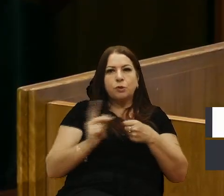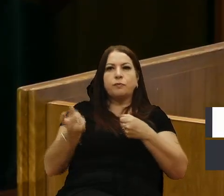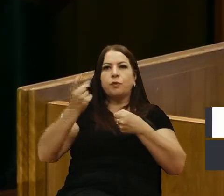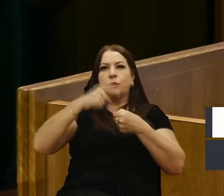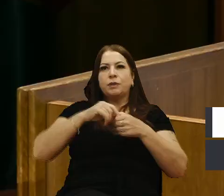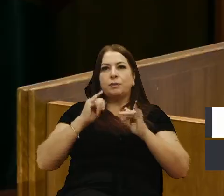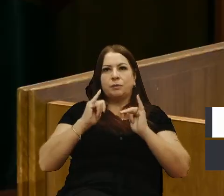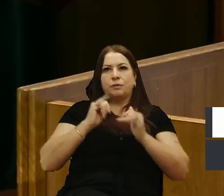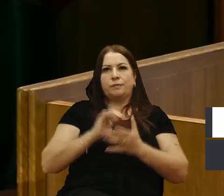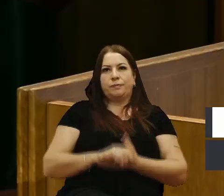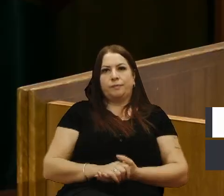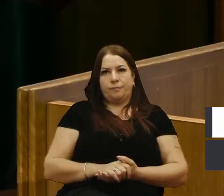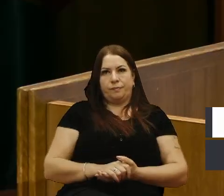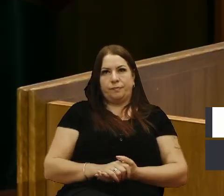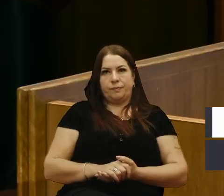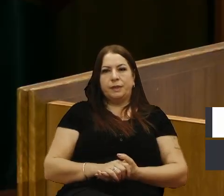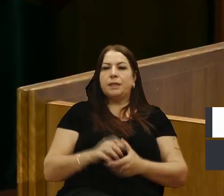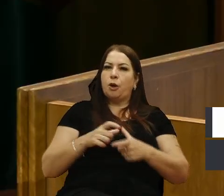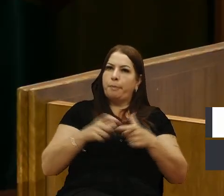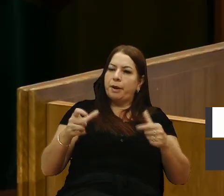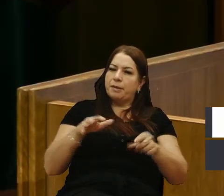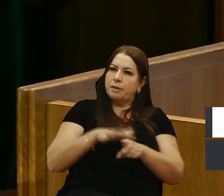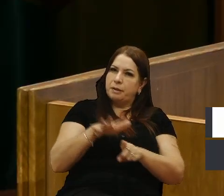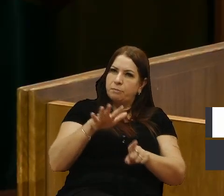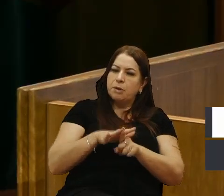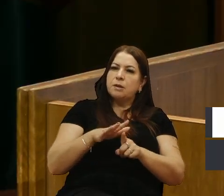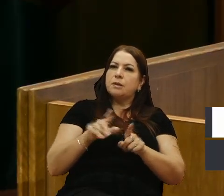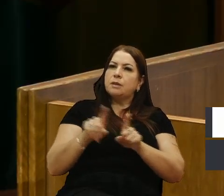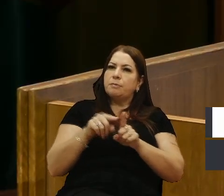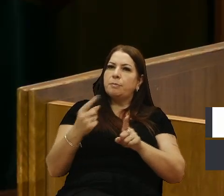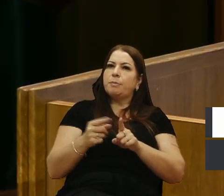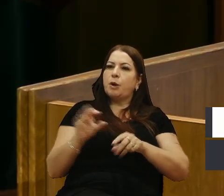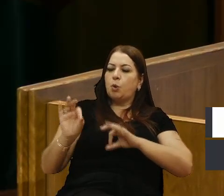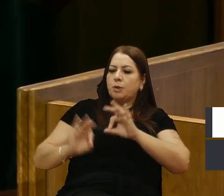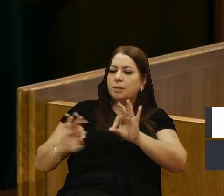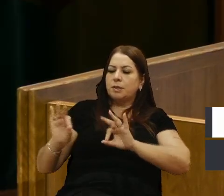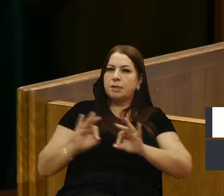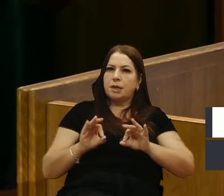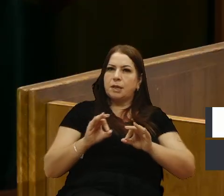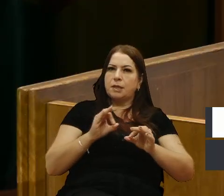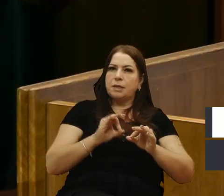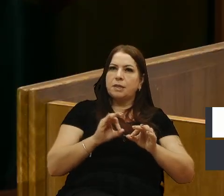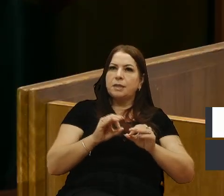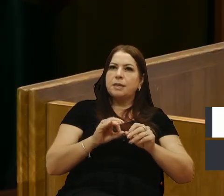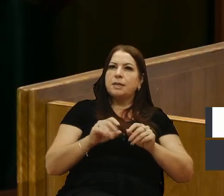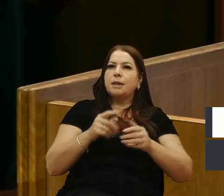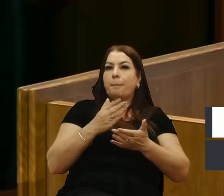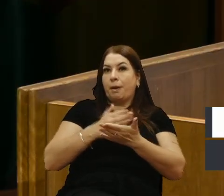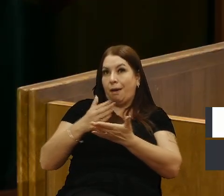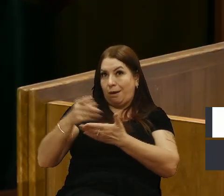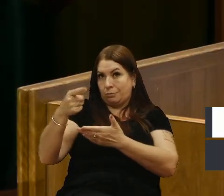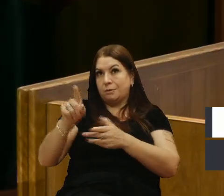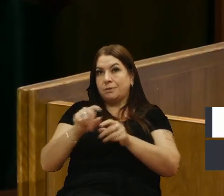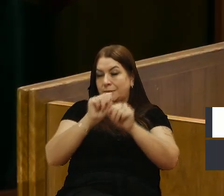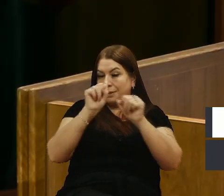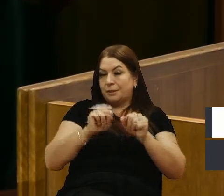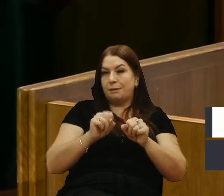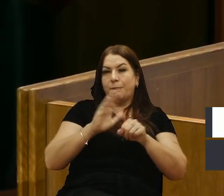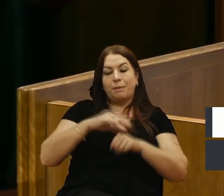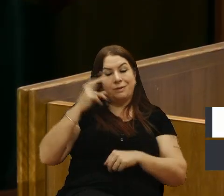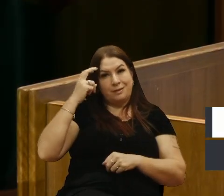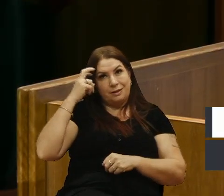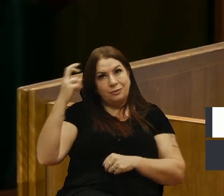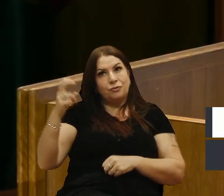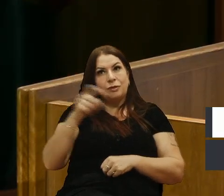transporte coletivo. Aumenta a demanda e cria condições para reorganizar o financiamento do sistema de uma forma mais